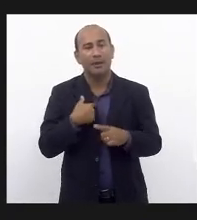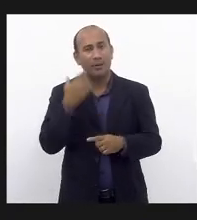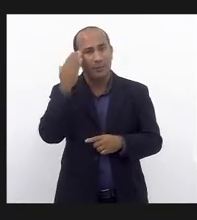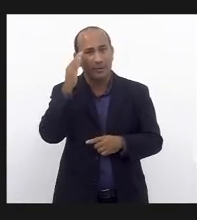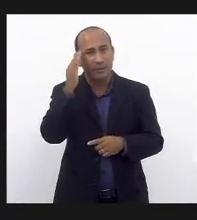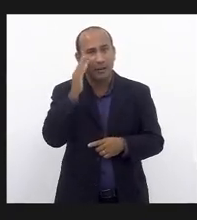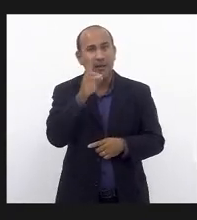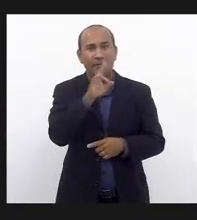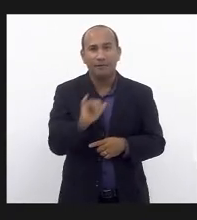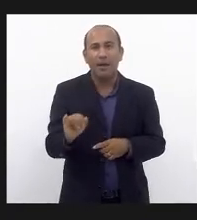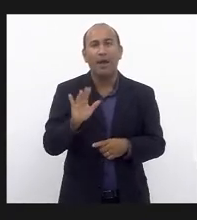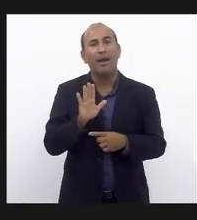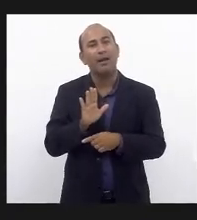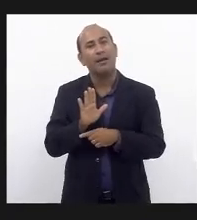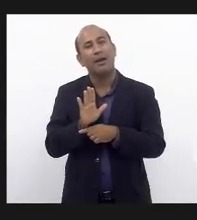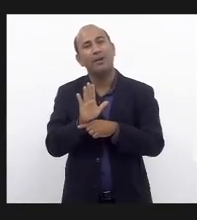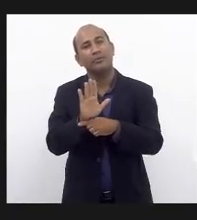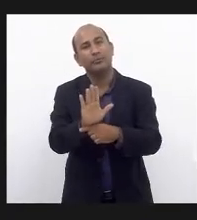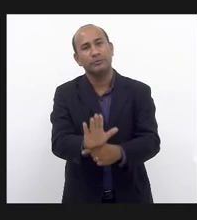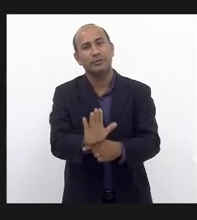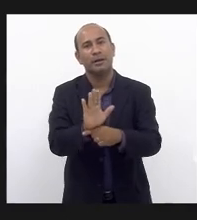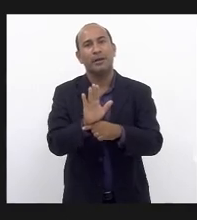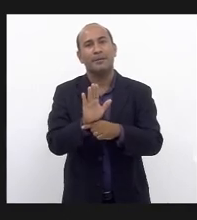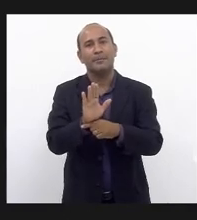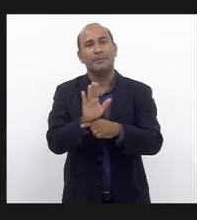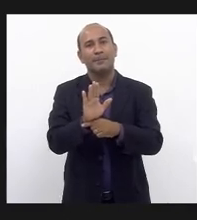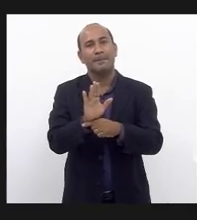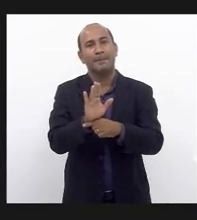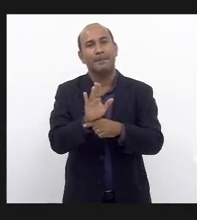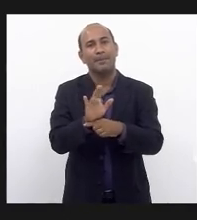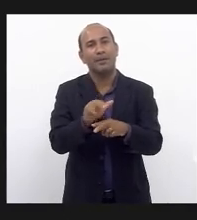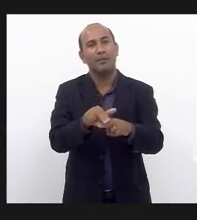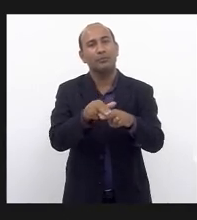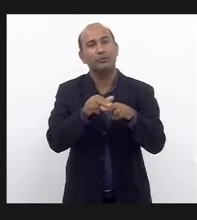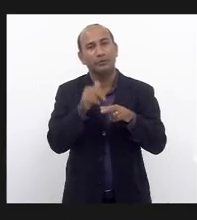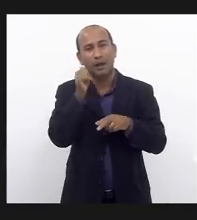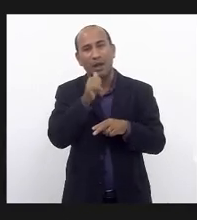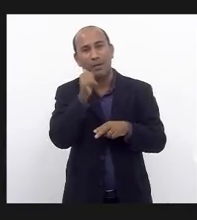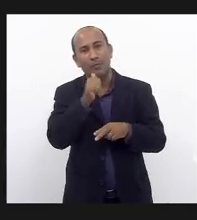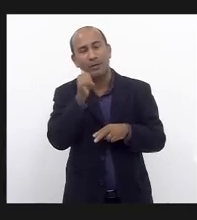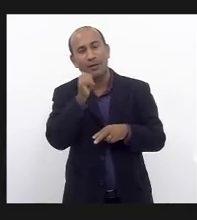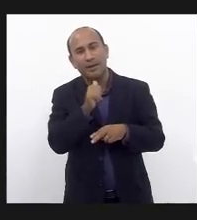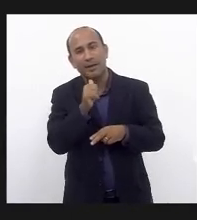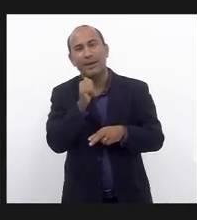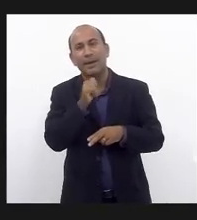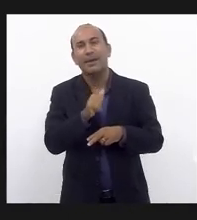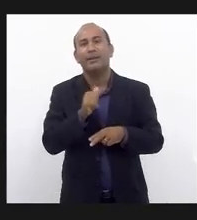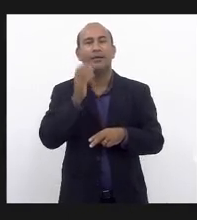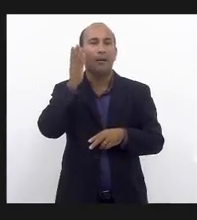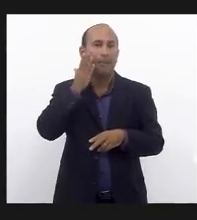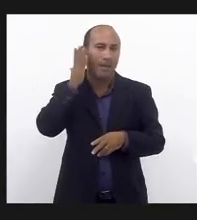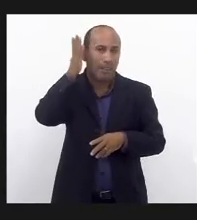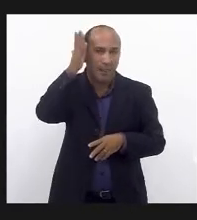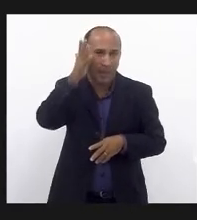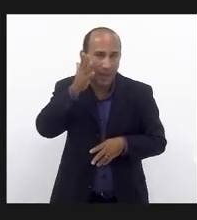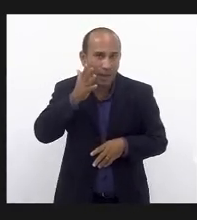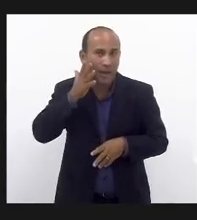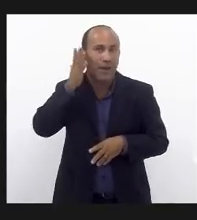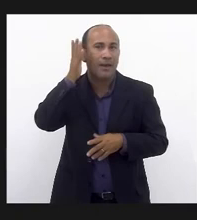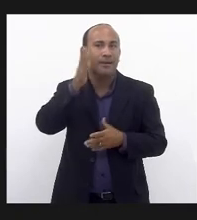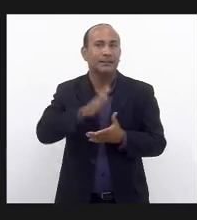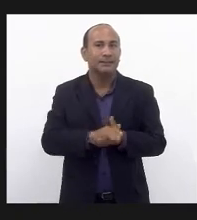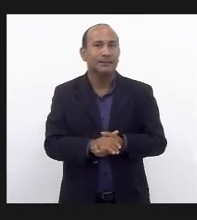vai estar contribuindo para as mulheres, não é? Com palestras,